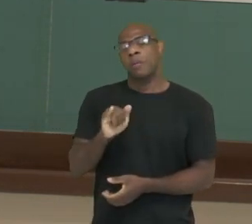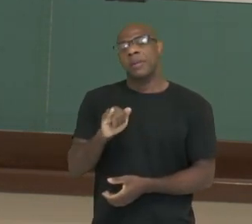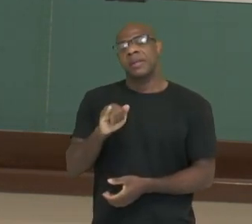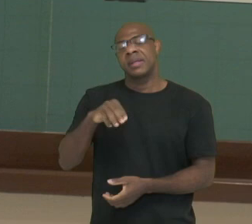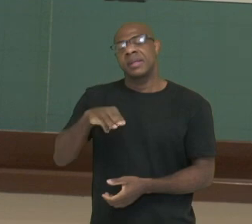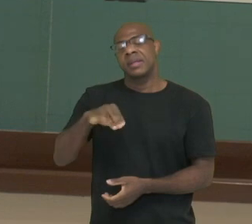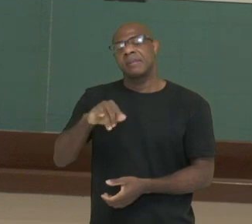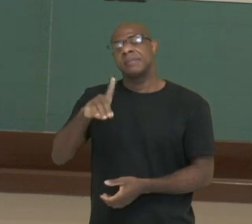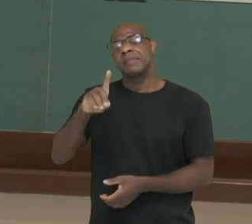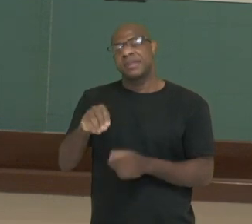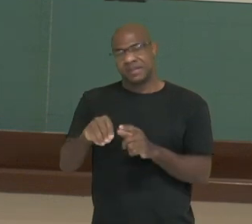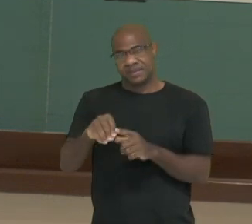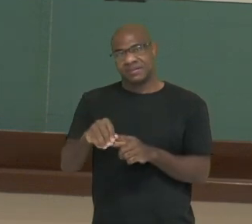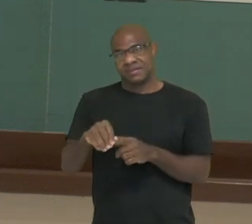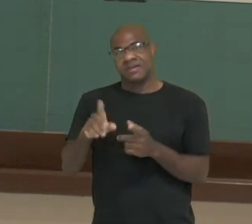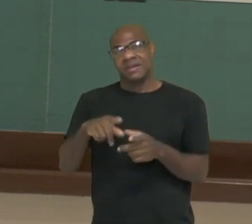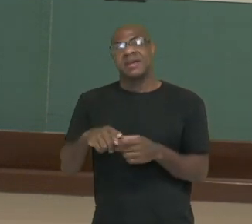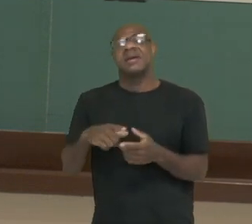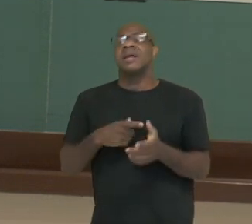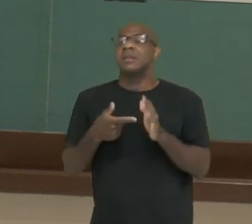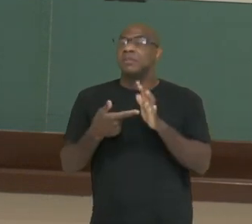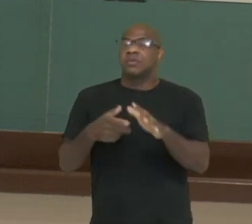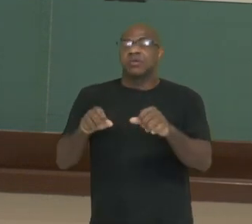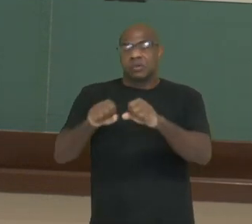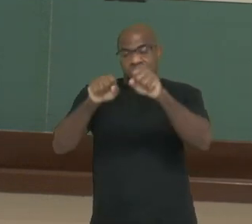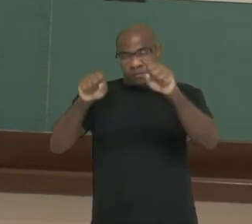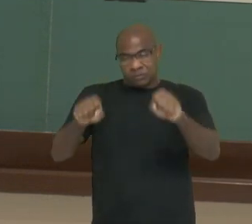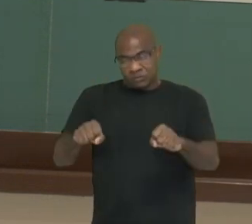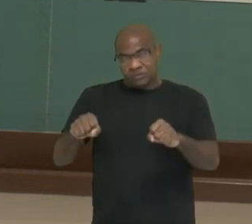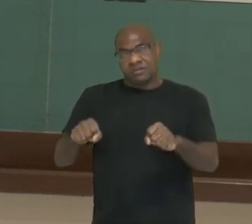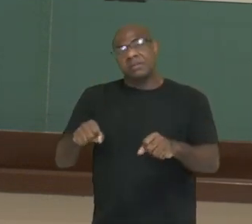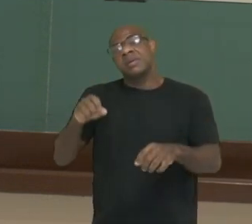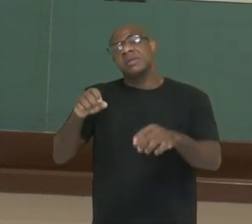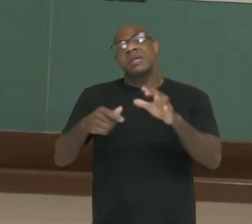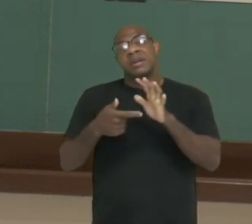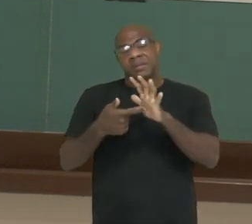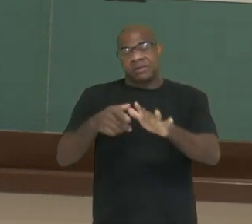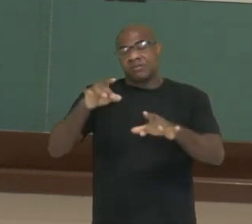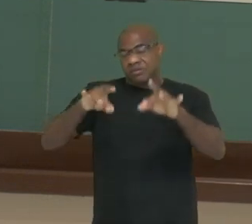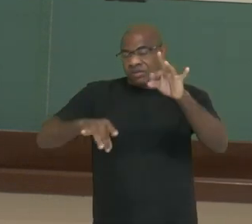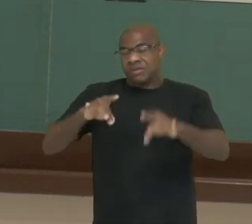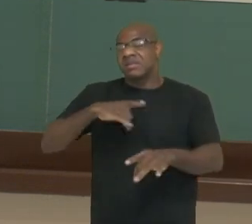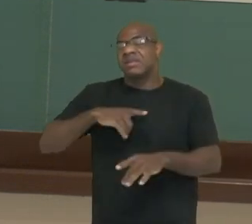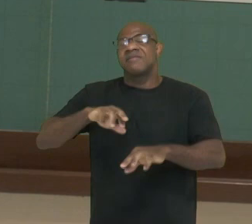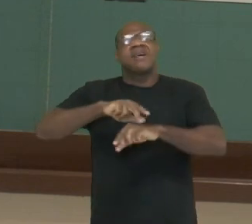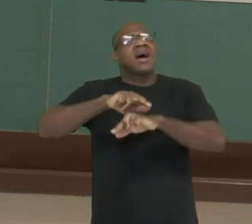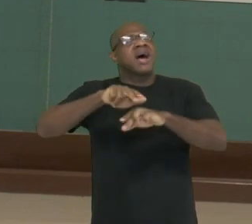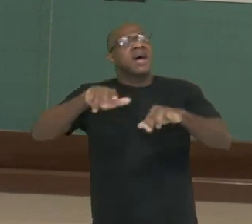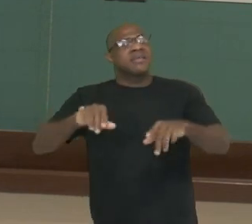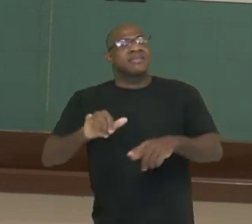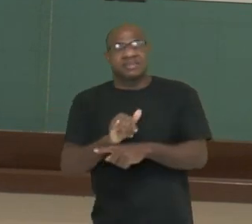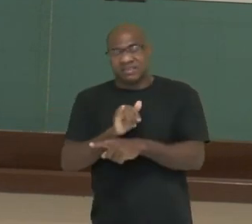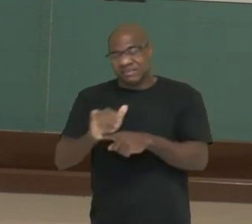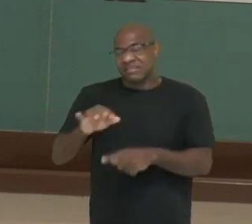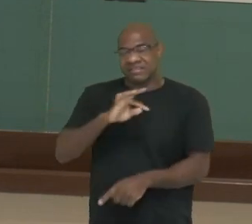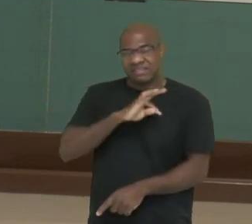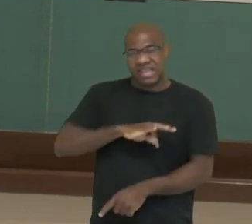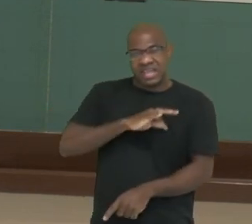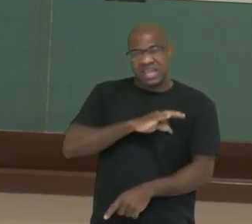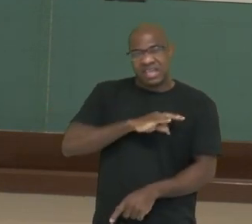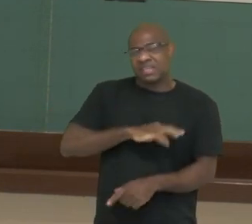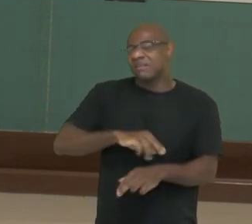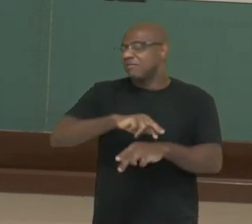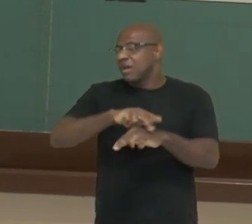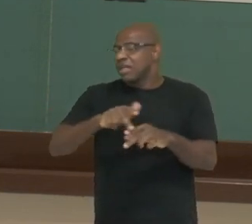ele criou, um sistema de representação teatral que utiliza diversas técnicas, né? Teatro jornal, teatro fórum,